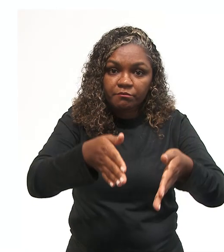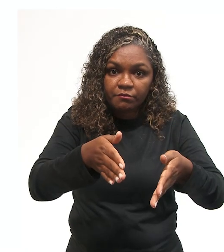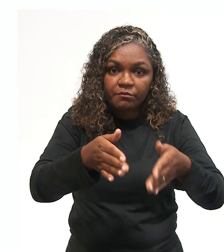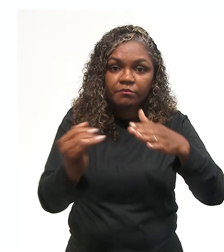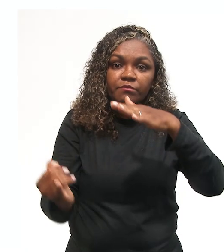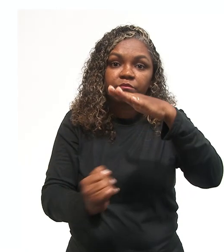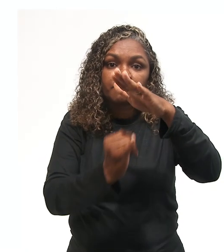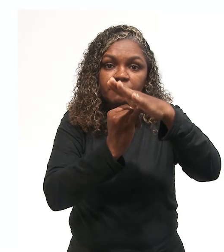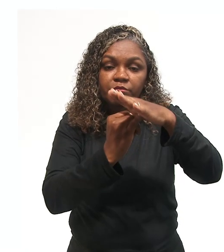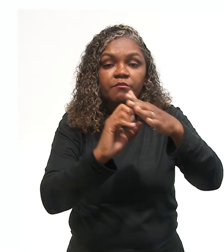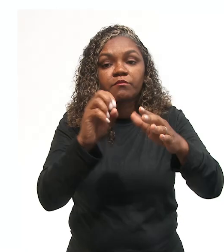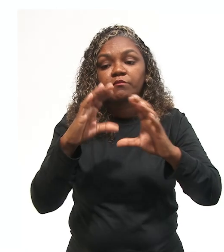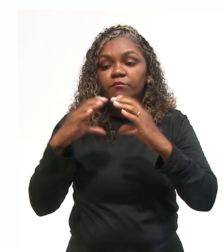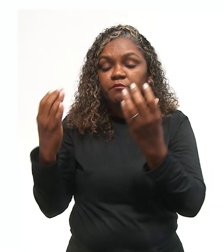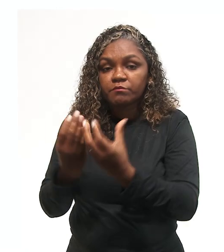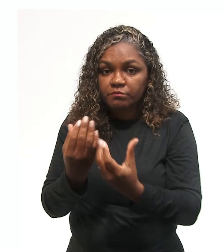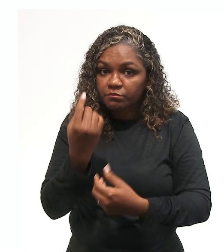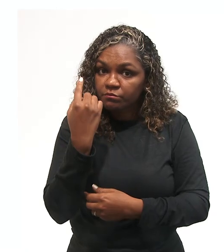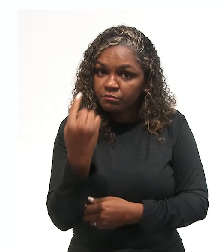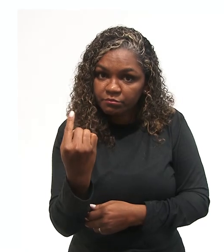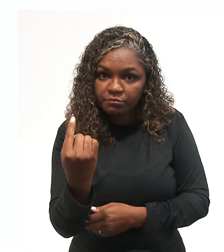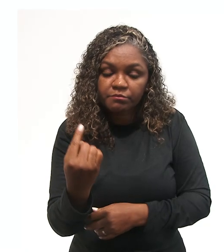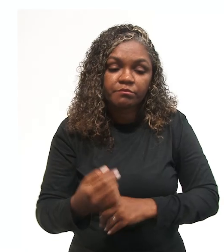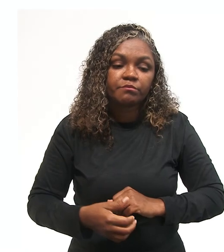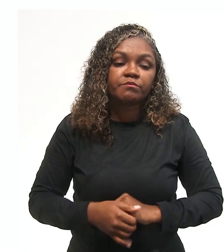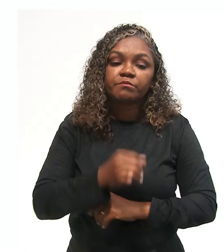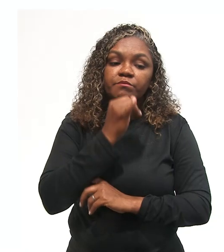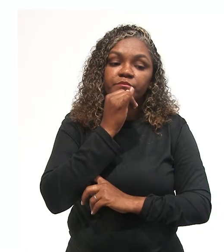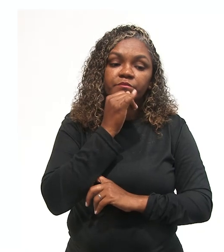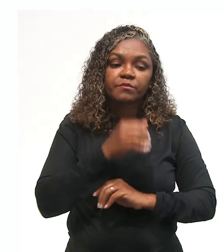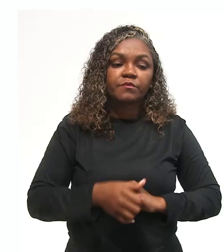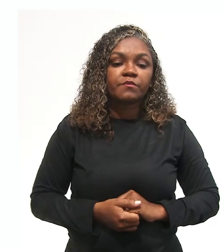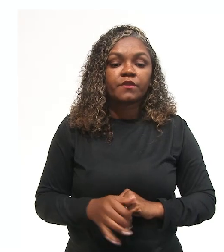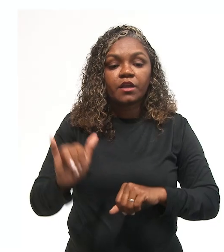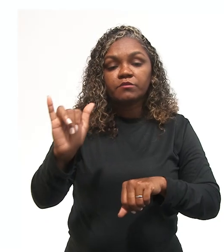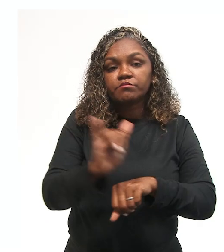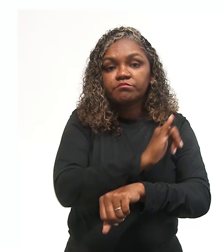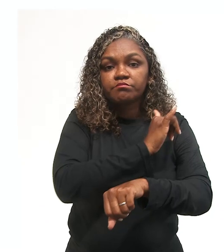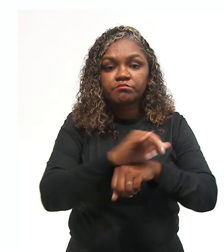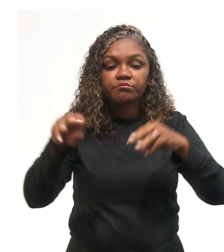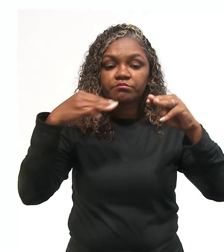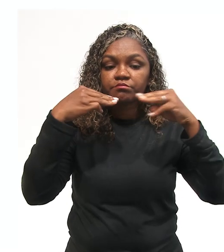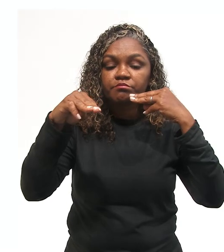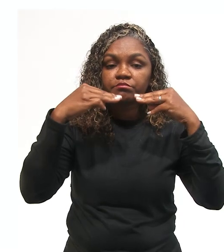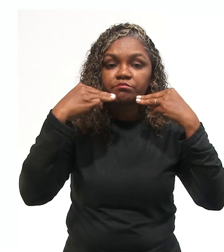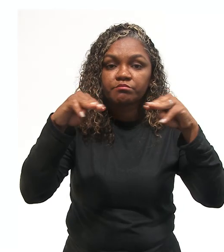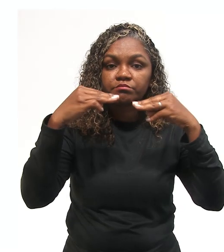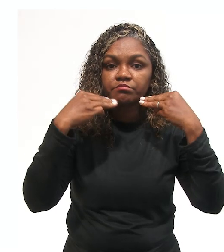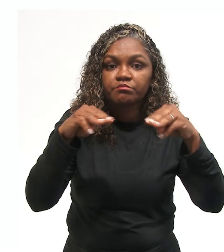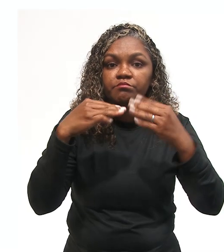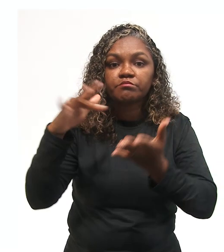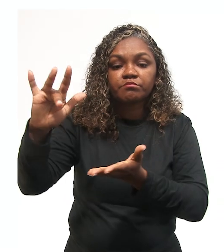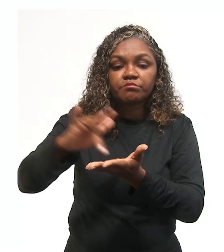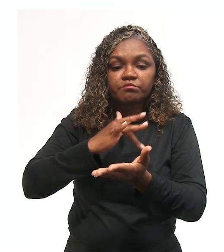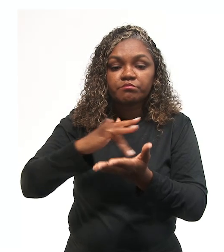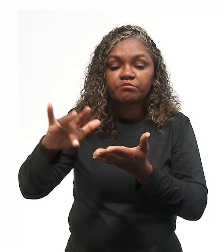alguma instituição ou comunidade. Exemplo, né? Estratégias de marketing